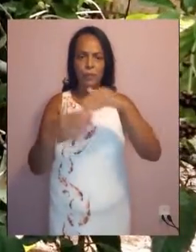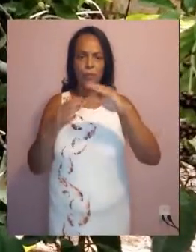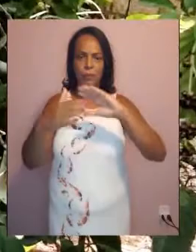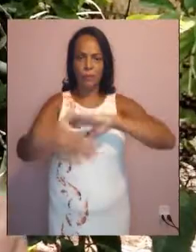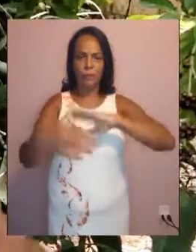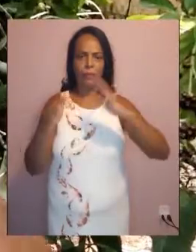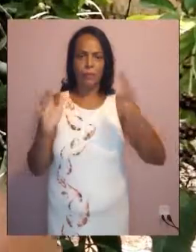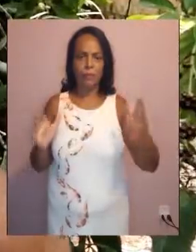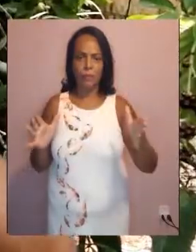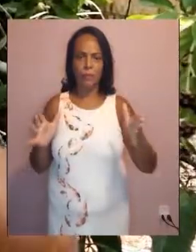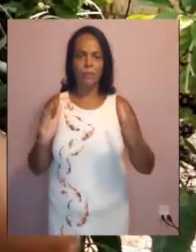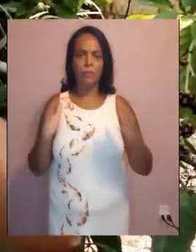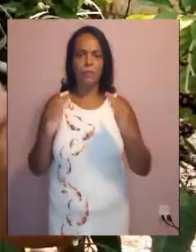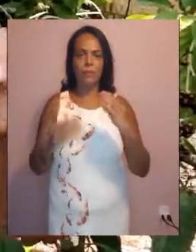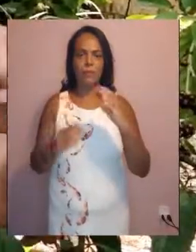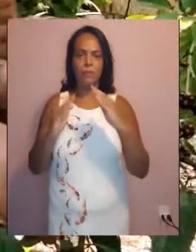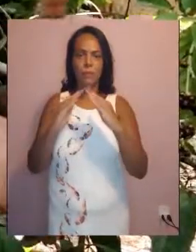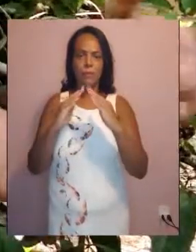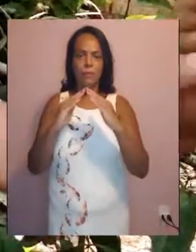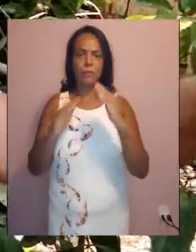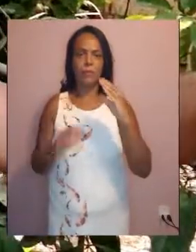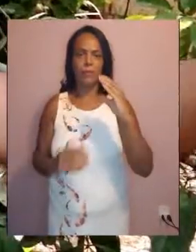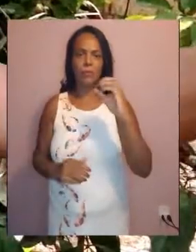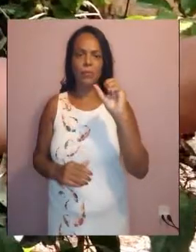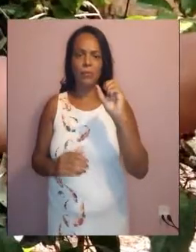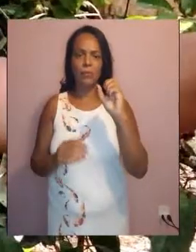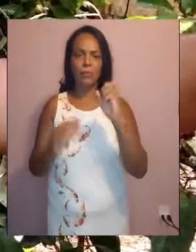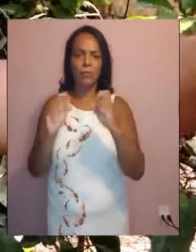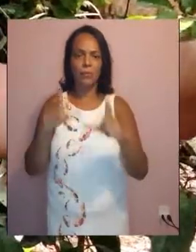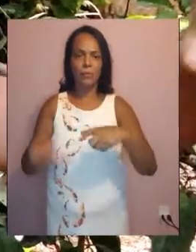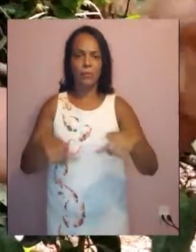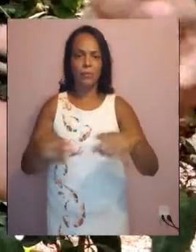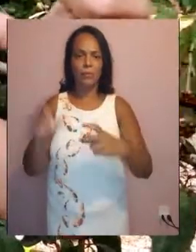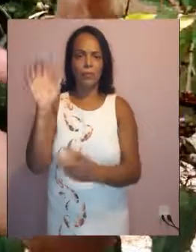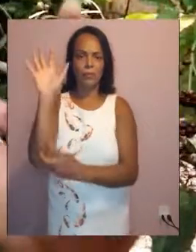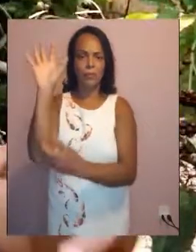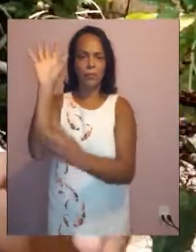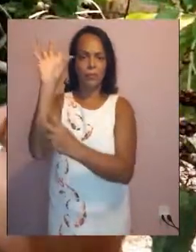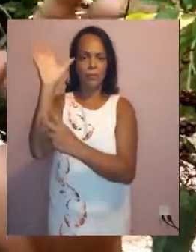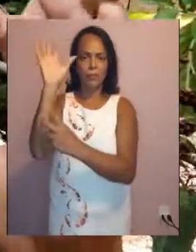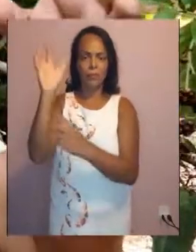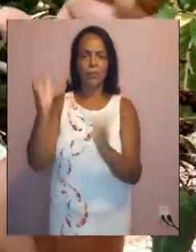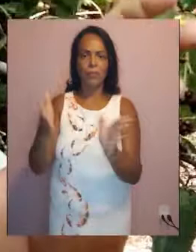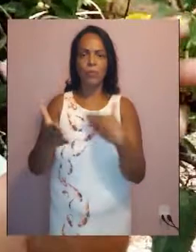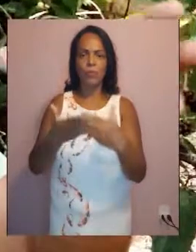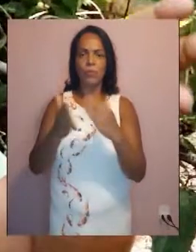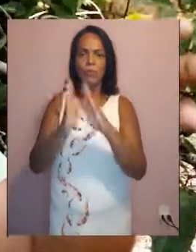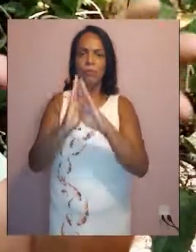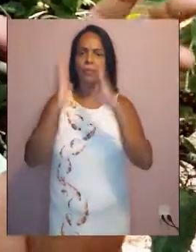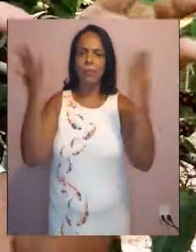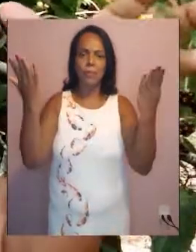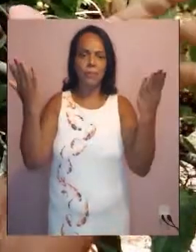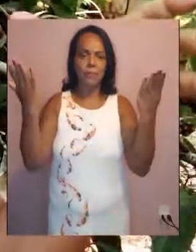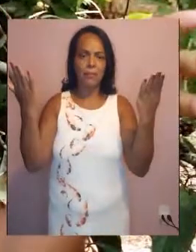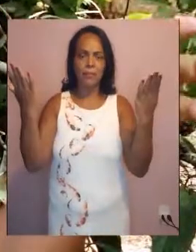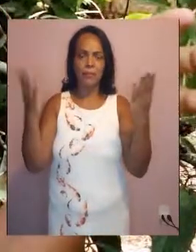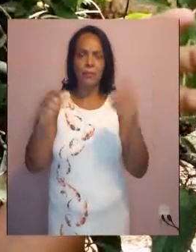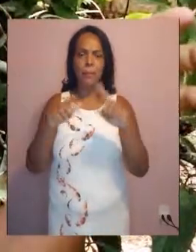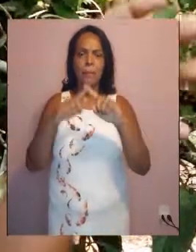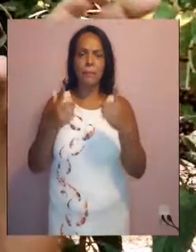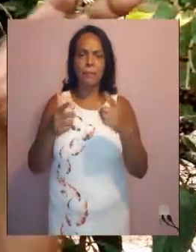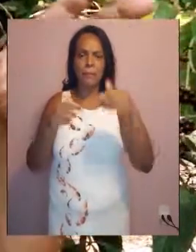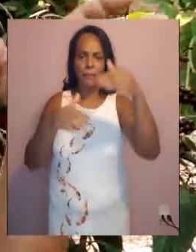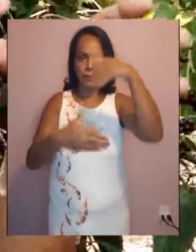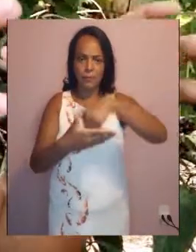seringueiro, geralmente ela é aberta, toda aberta, mas dentro dela tem um